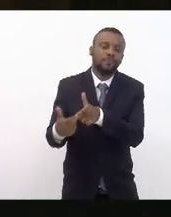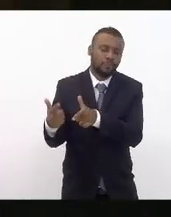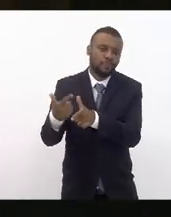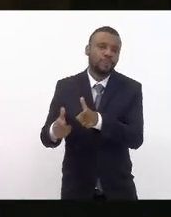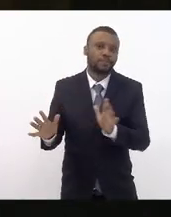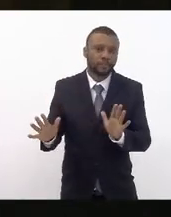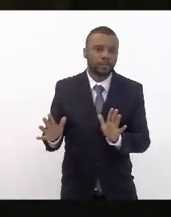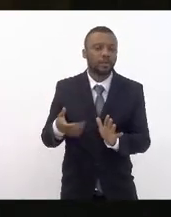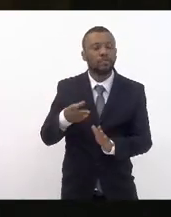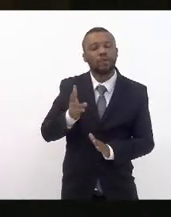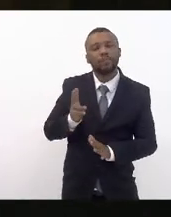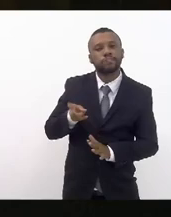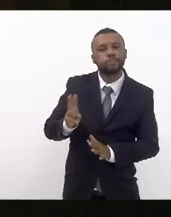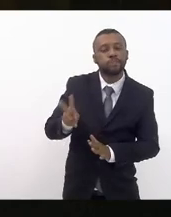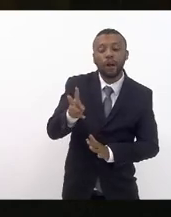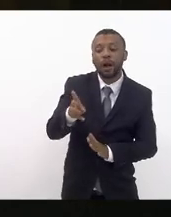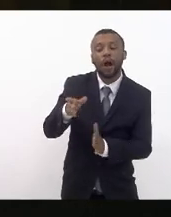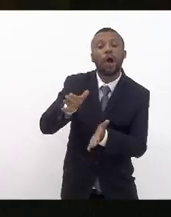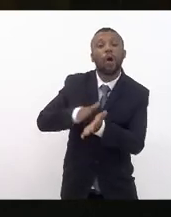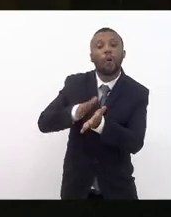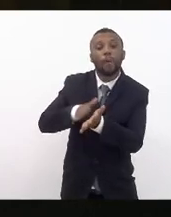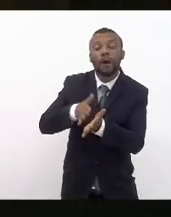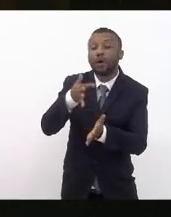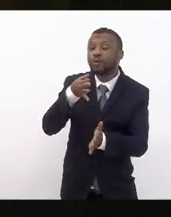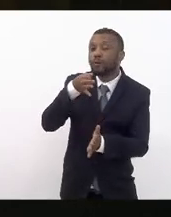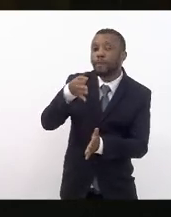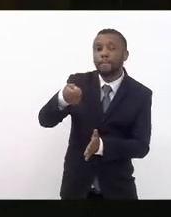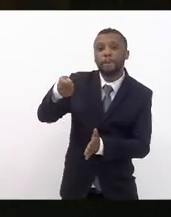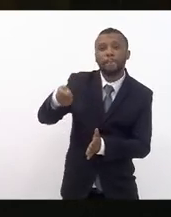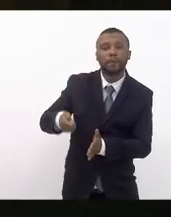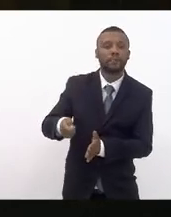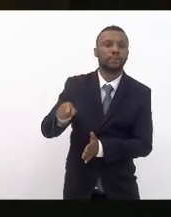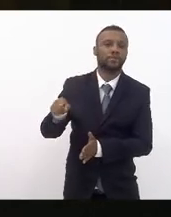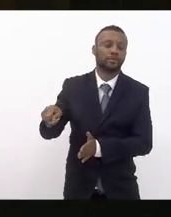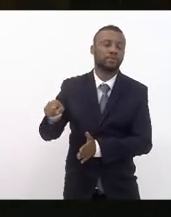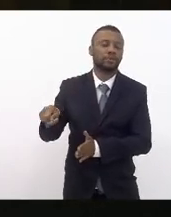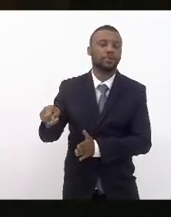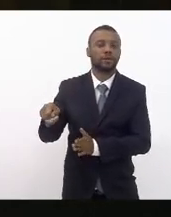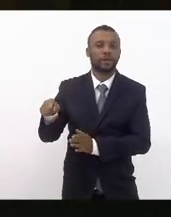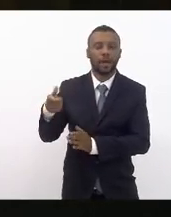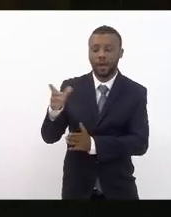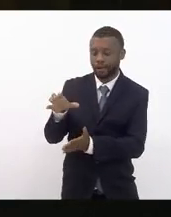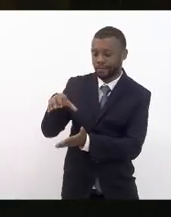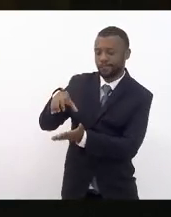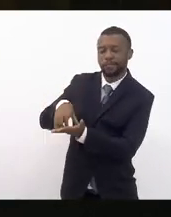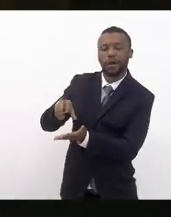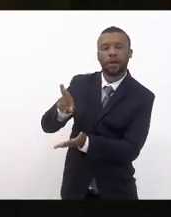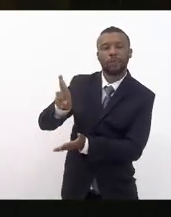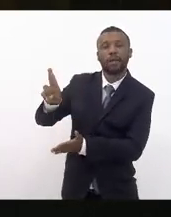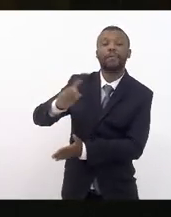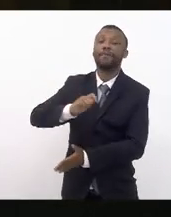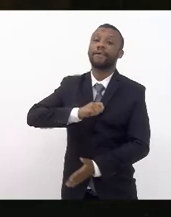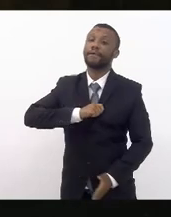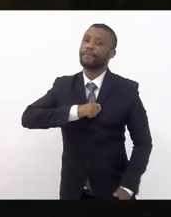vou continuar cobrando o posicionamento da agência